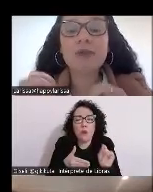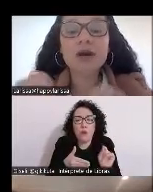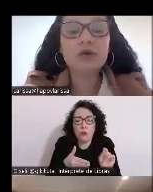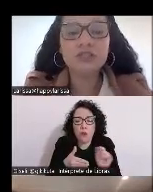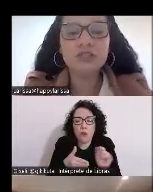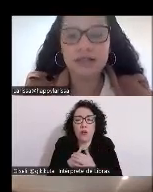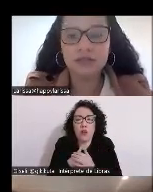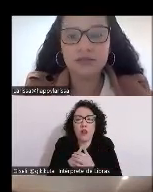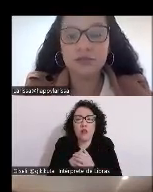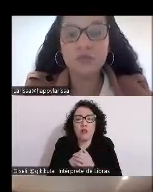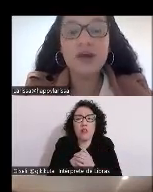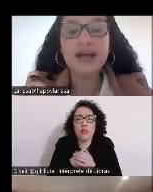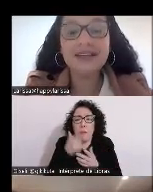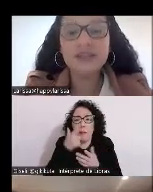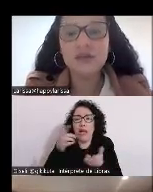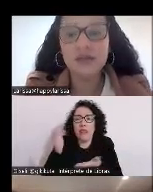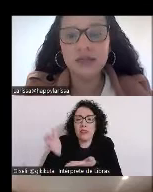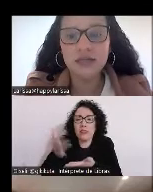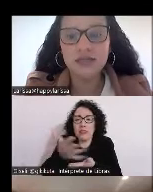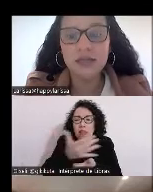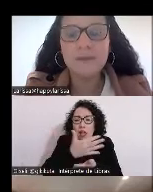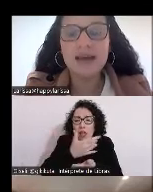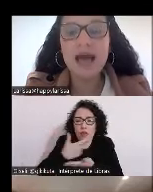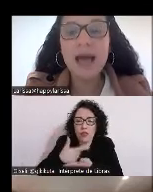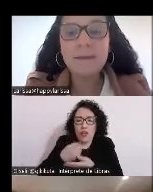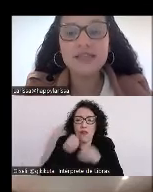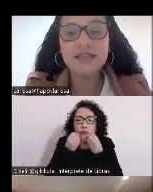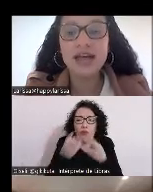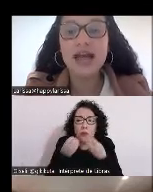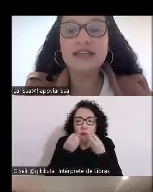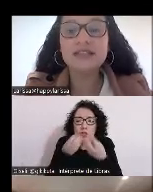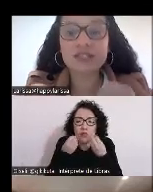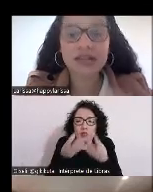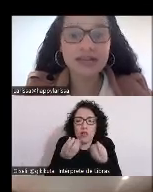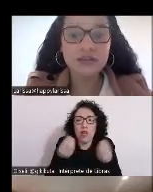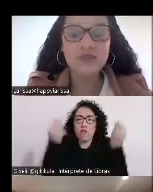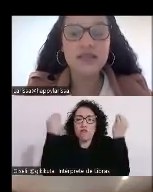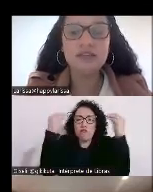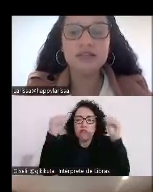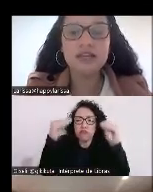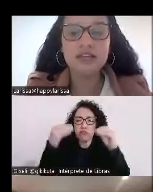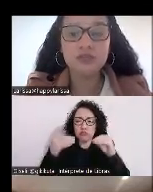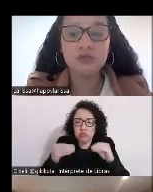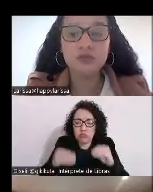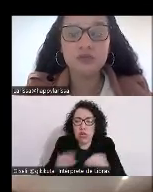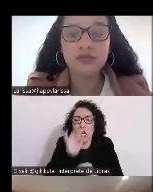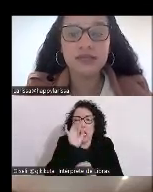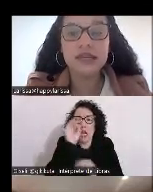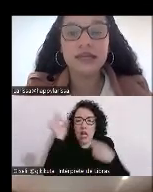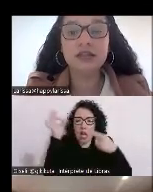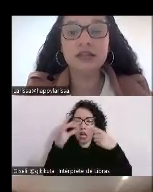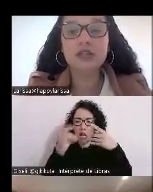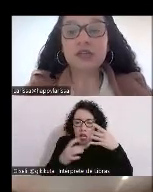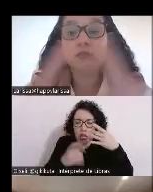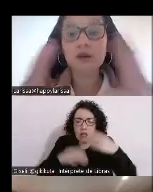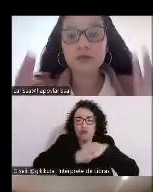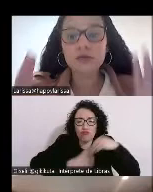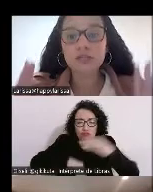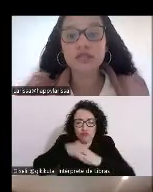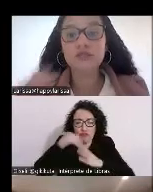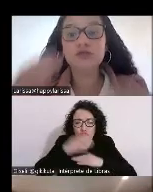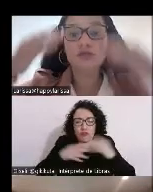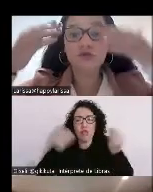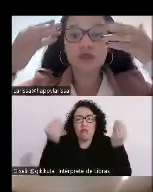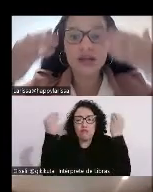um banco de dados por categorias, para armazenar esses talentos e habilidades que o aluno tem. Então, eles têm um banco